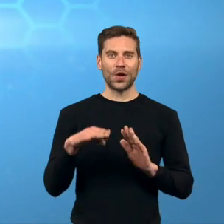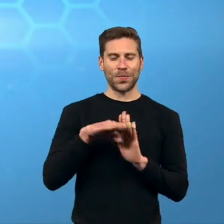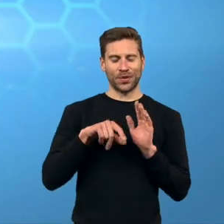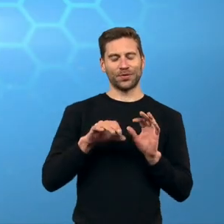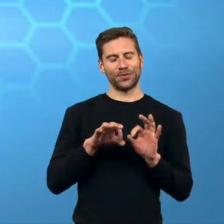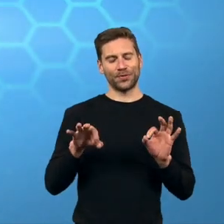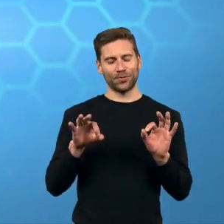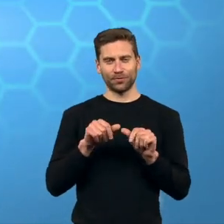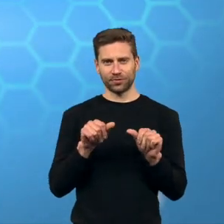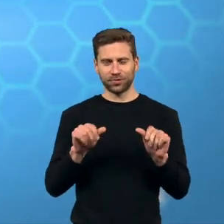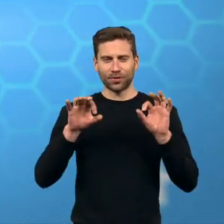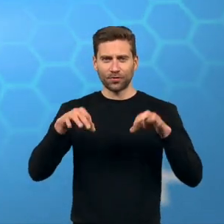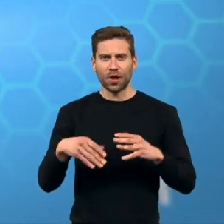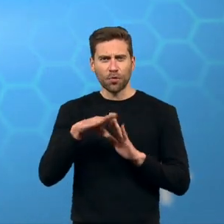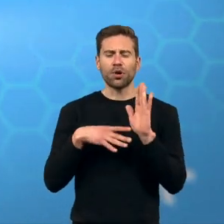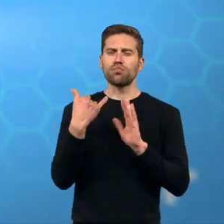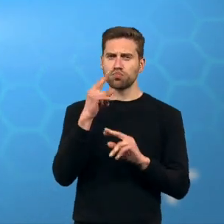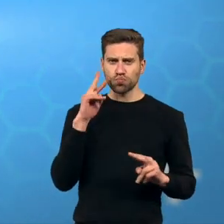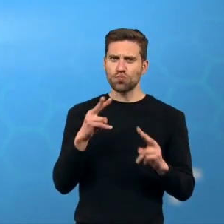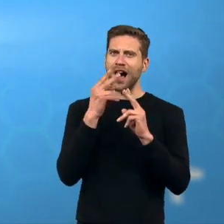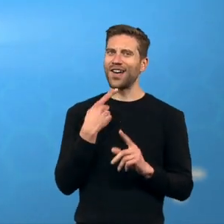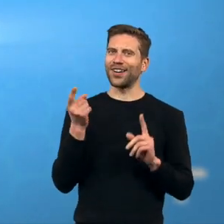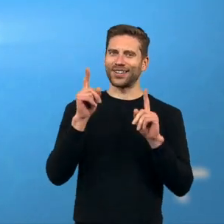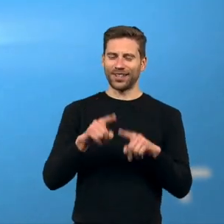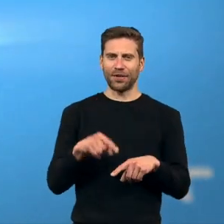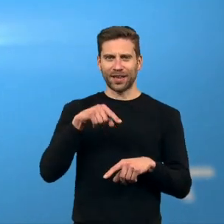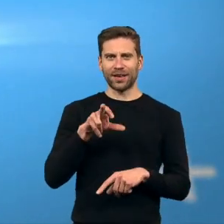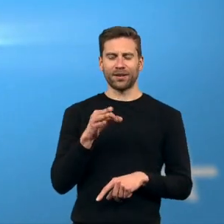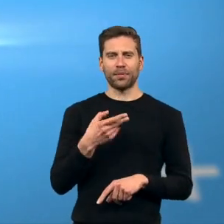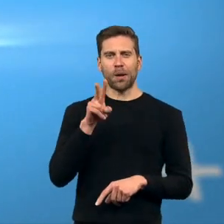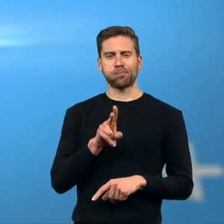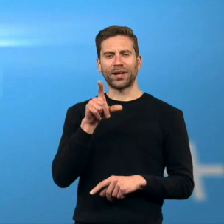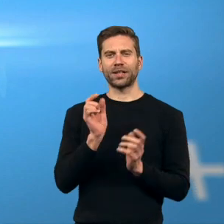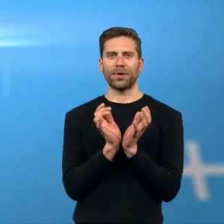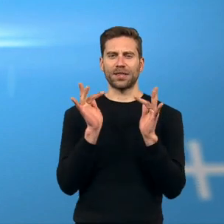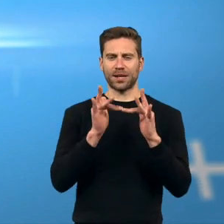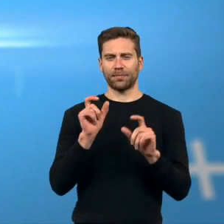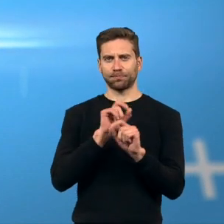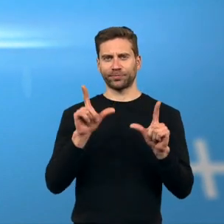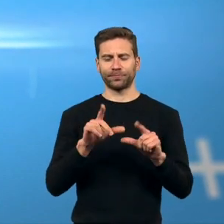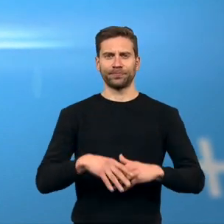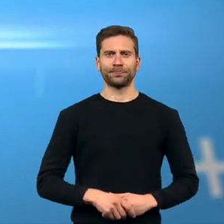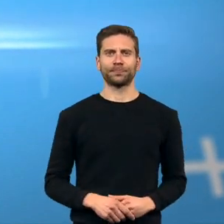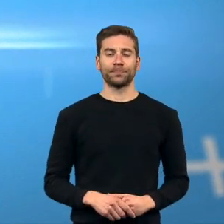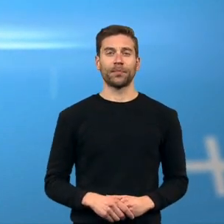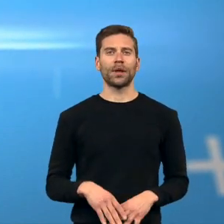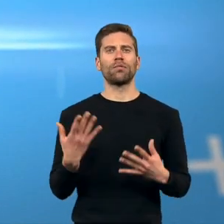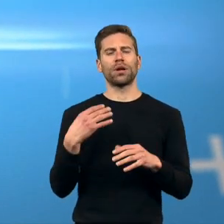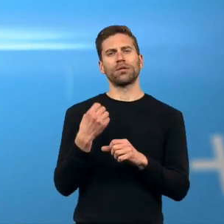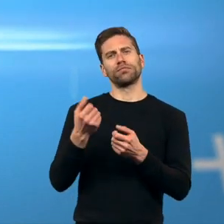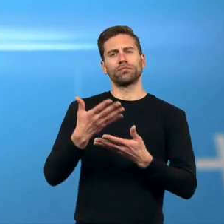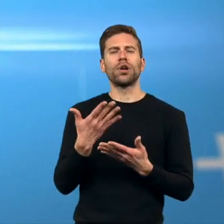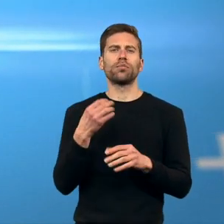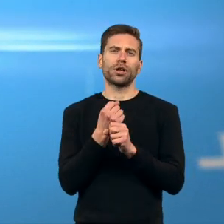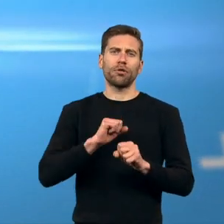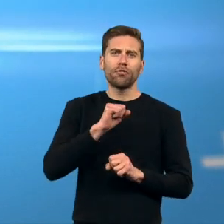Terminamos esta edição, mas marcamos encontro já no próximo programa, aqui na RTP2 e RTP Play. Até lá, fica o convite